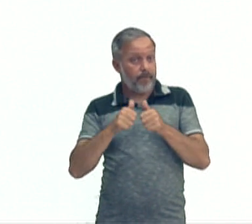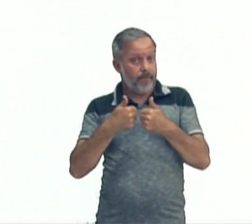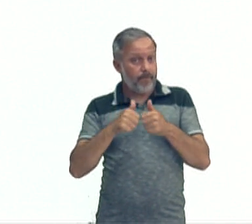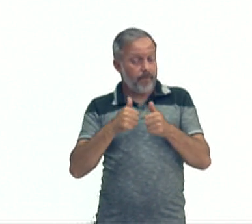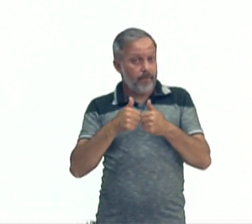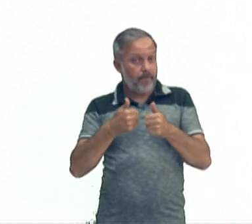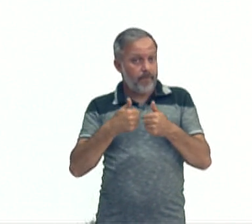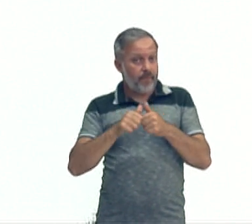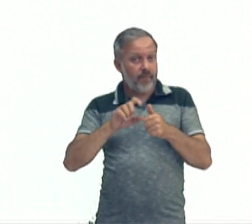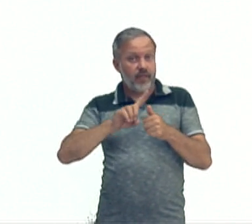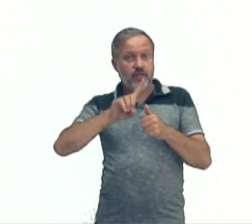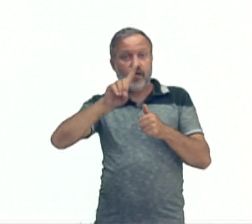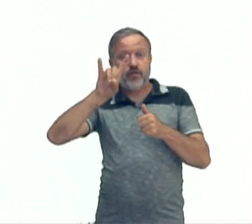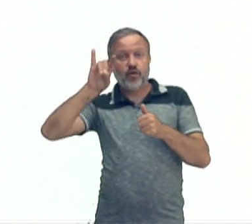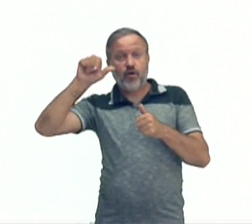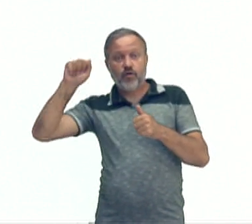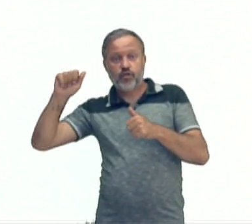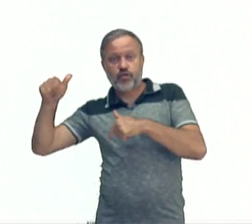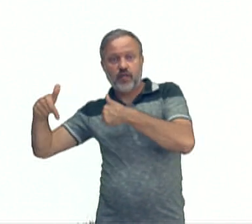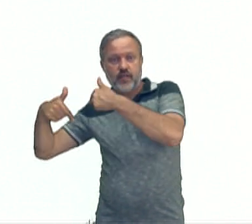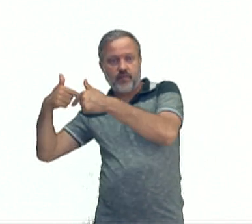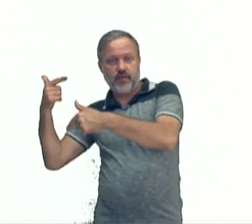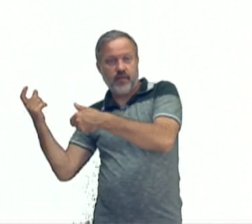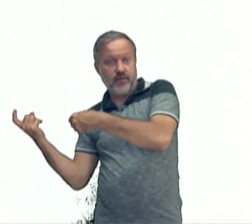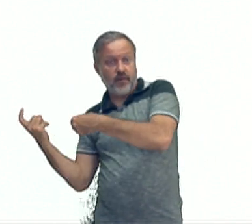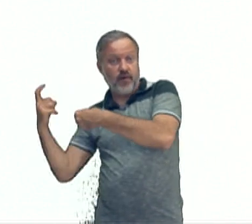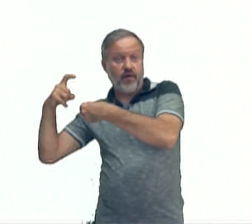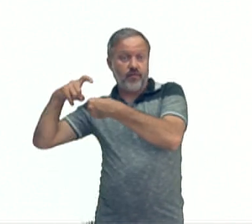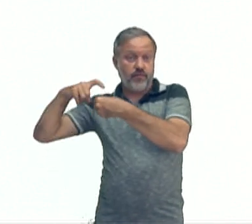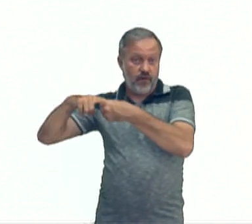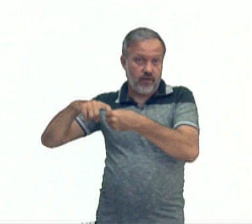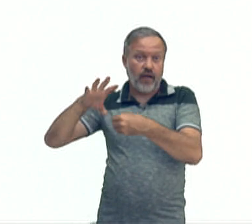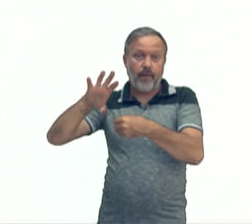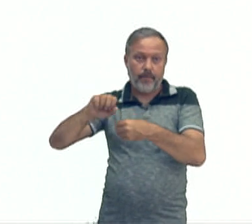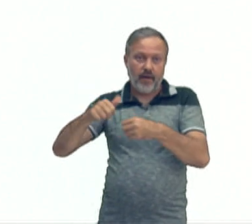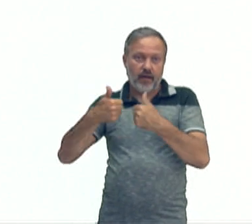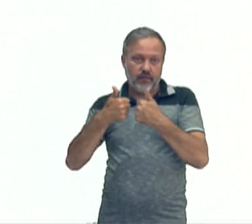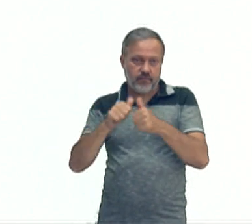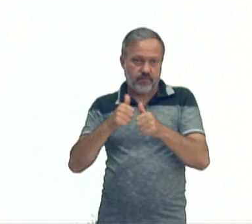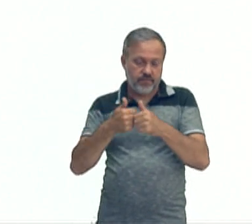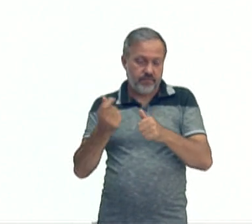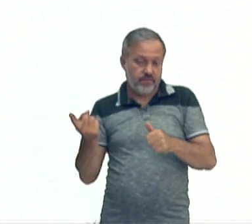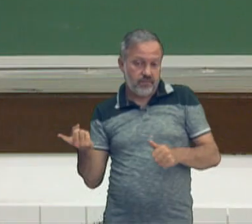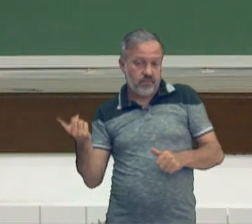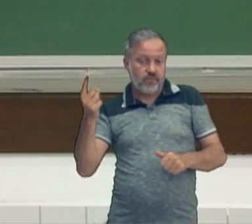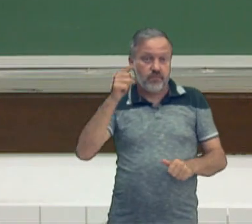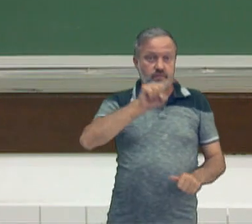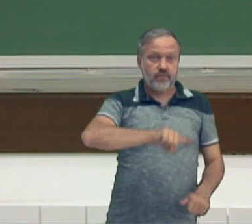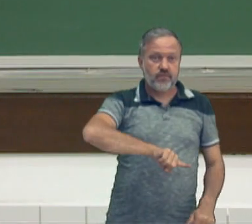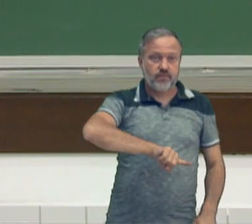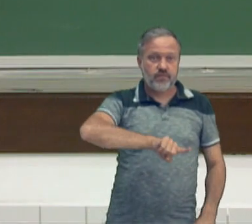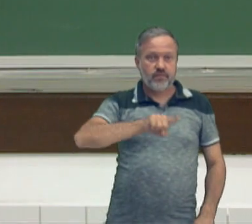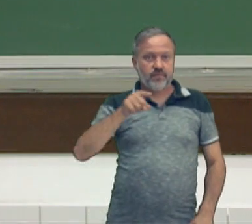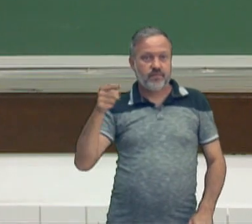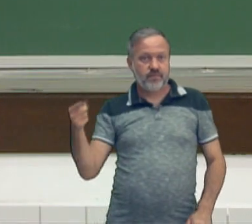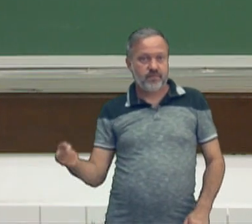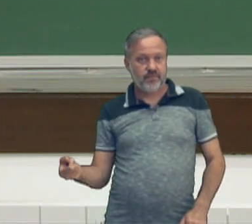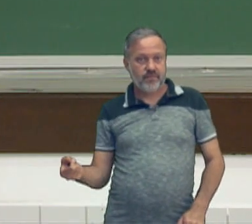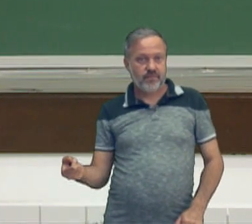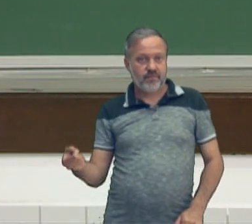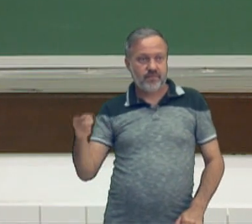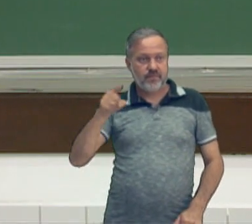lá o dia trabalhando e depois retorna. Este movimento de ir e vir a gente chama de movimento